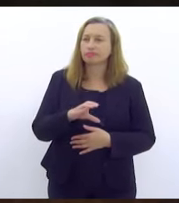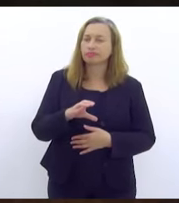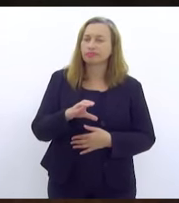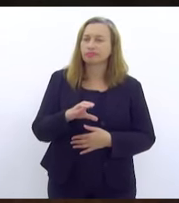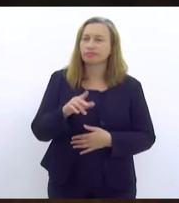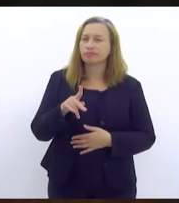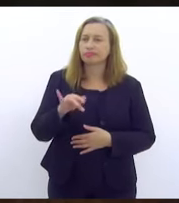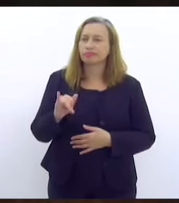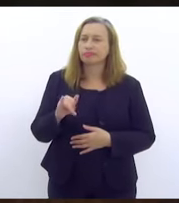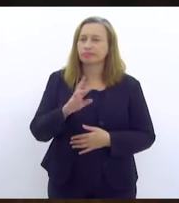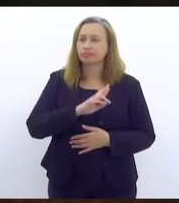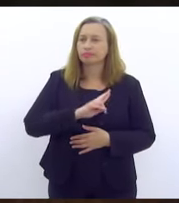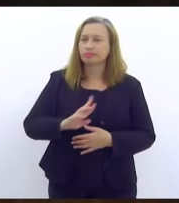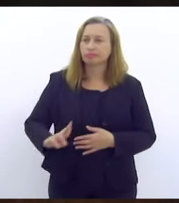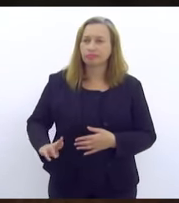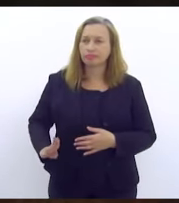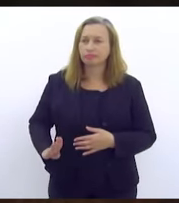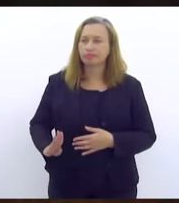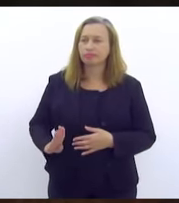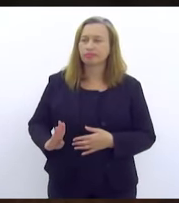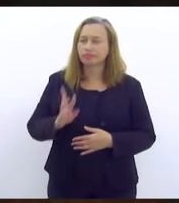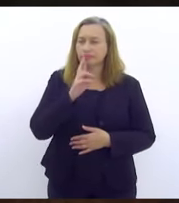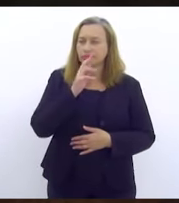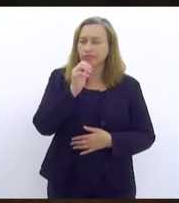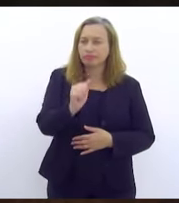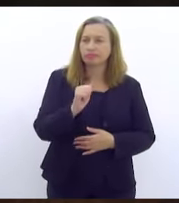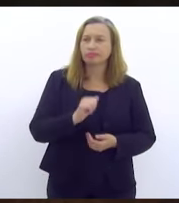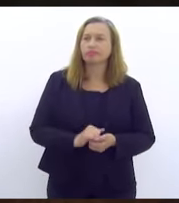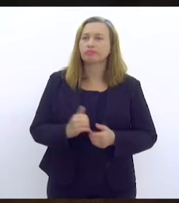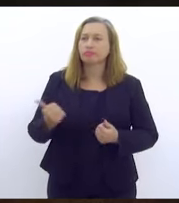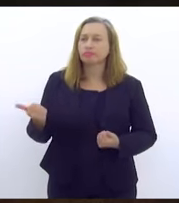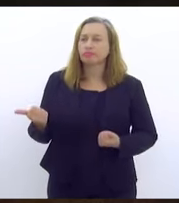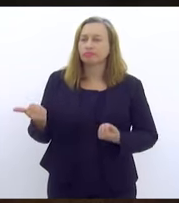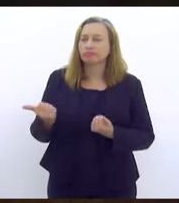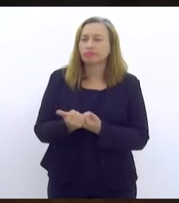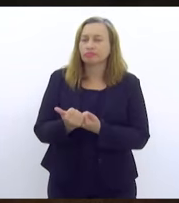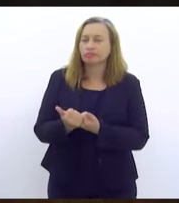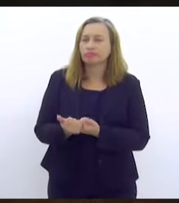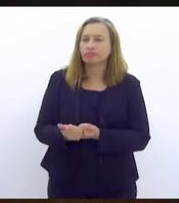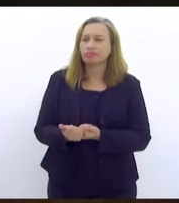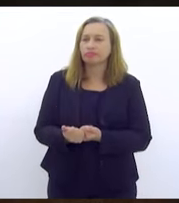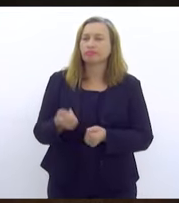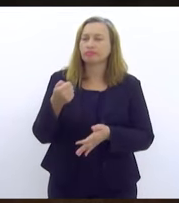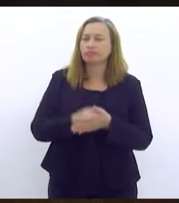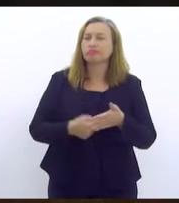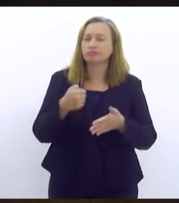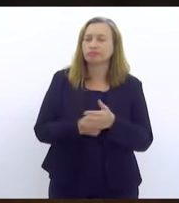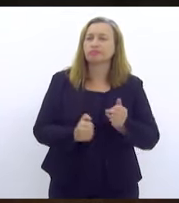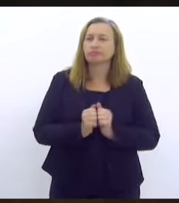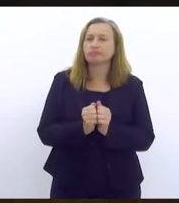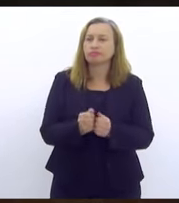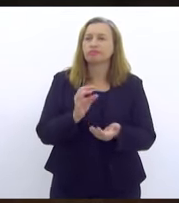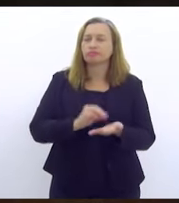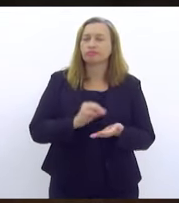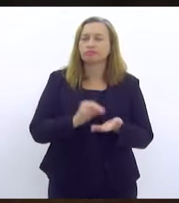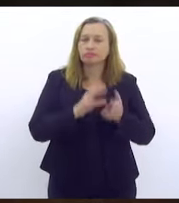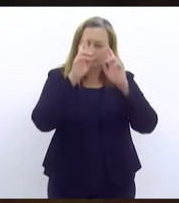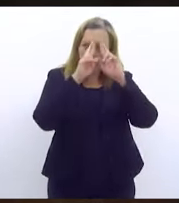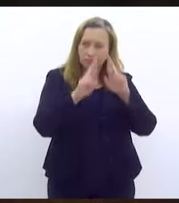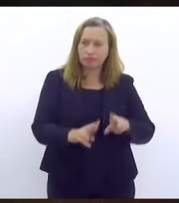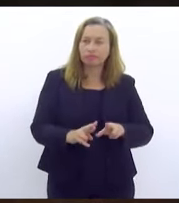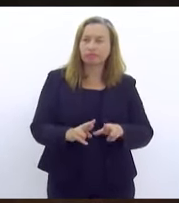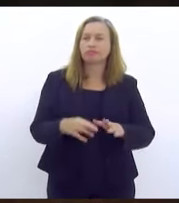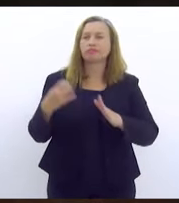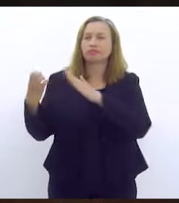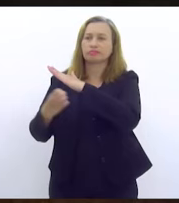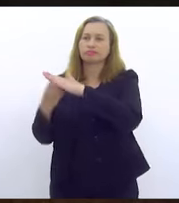Amorim, está aqui sendo um parceiro, estamos brigando muito juntos com essa falta de respeito dessas